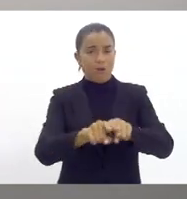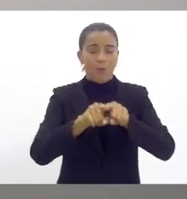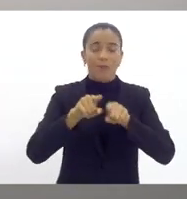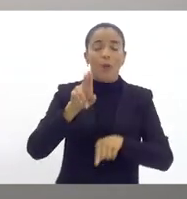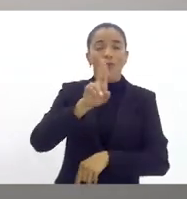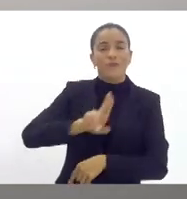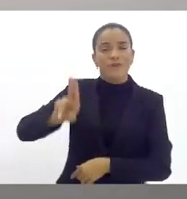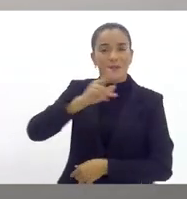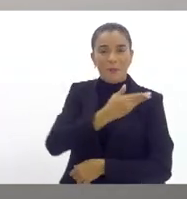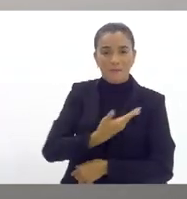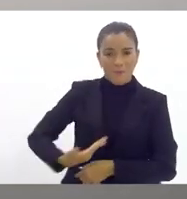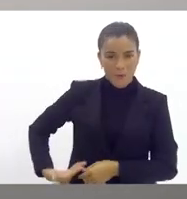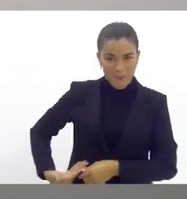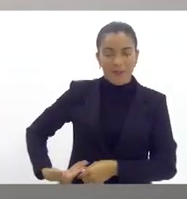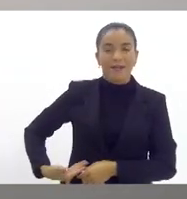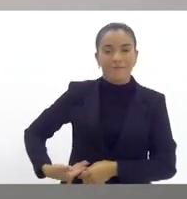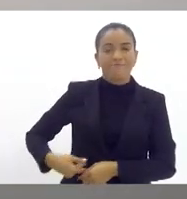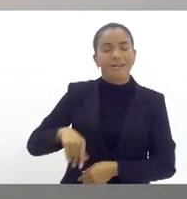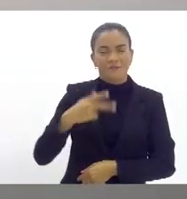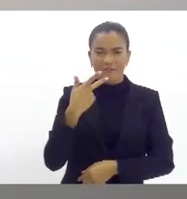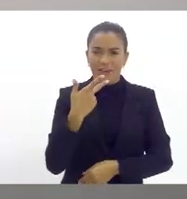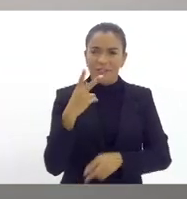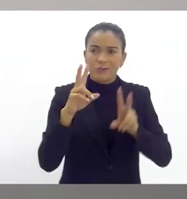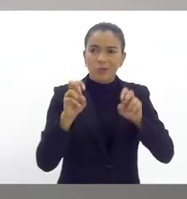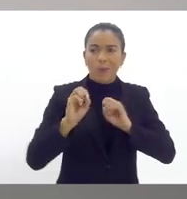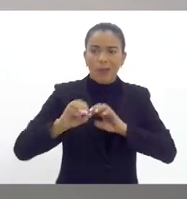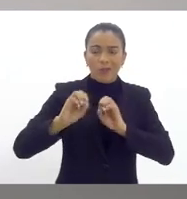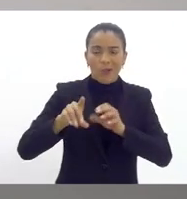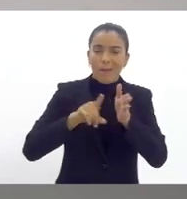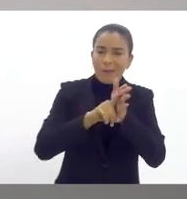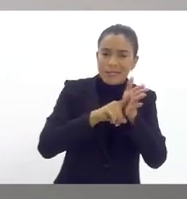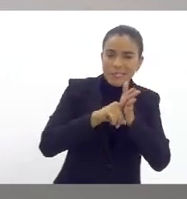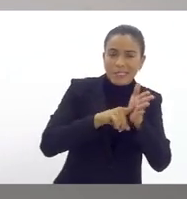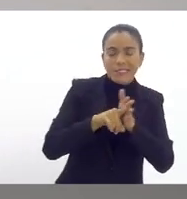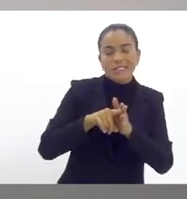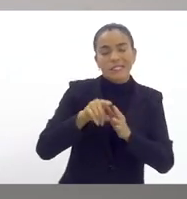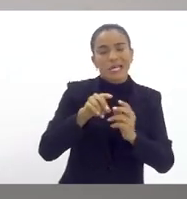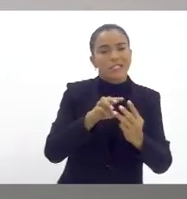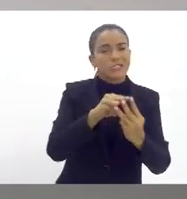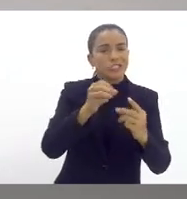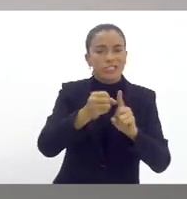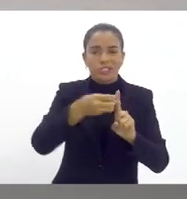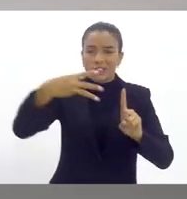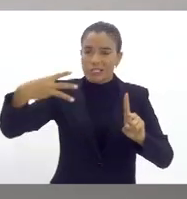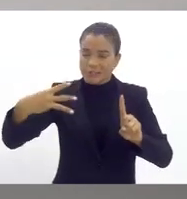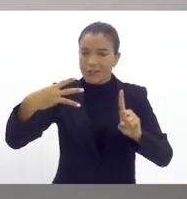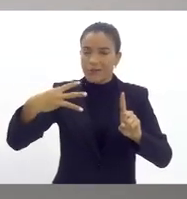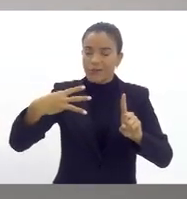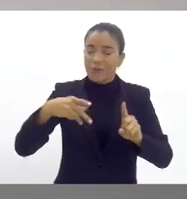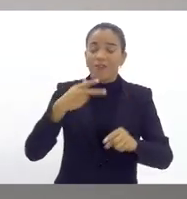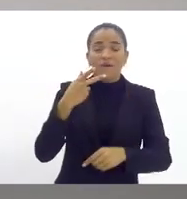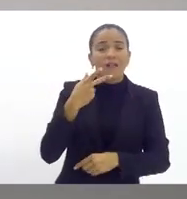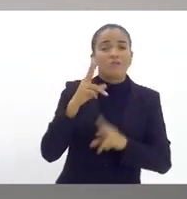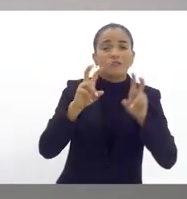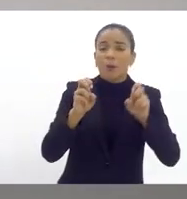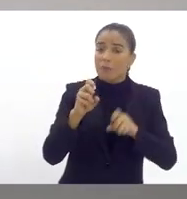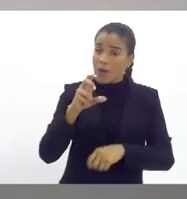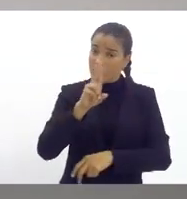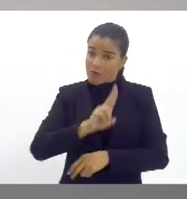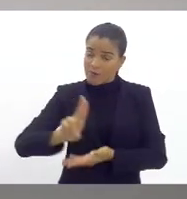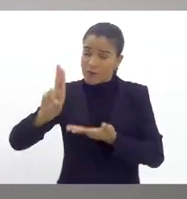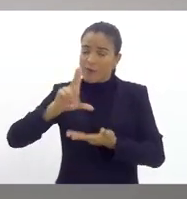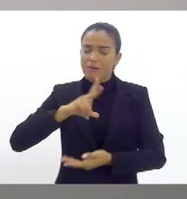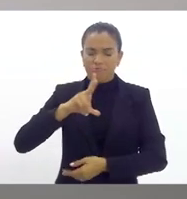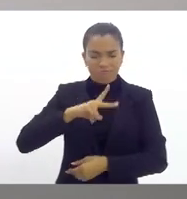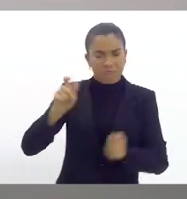Universidades públicas do tripé que a gente vai falar sobre educação pesquisa e extensão A gente precisa falar que as Universidades privadas elas